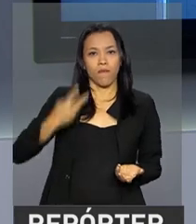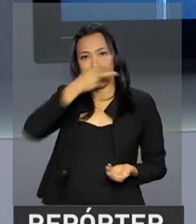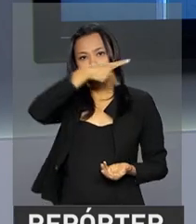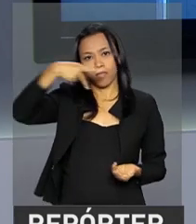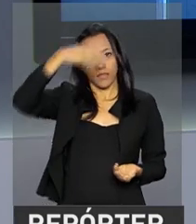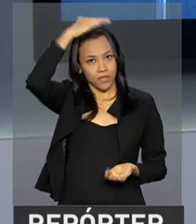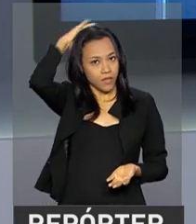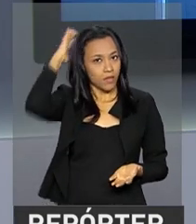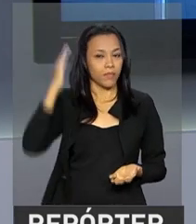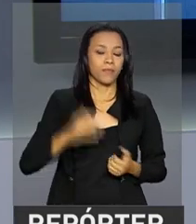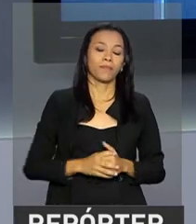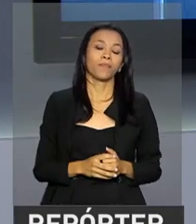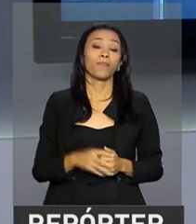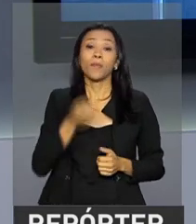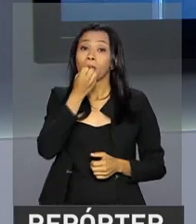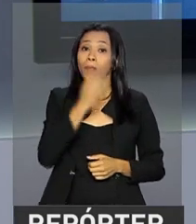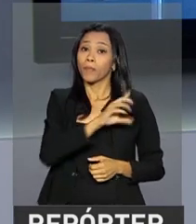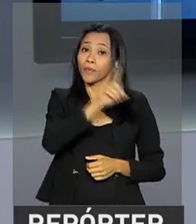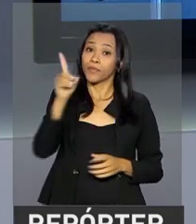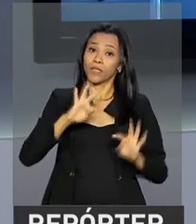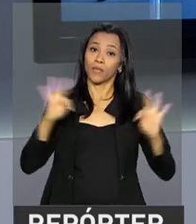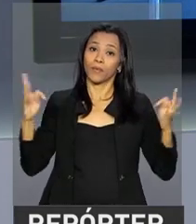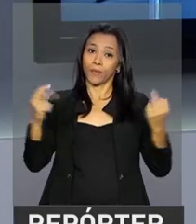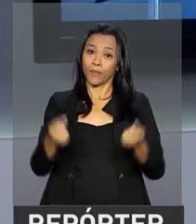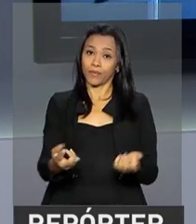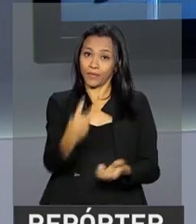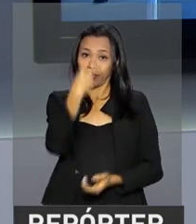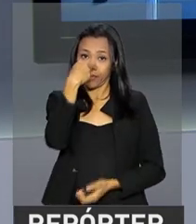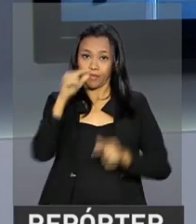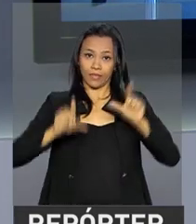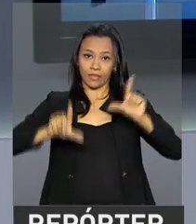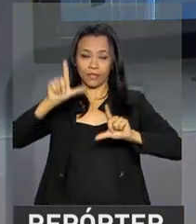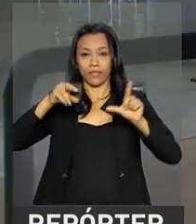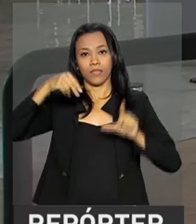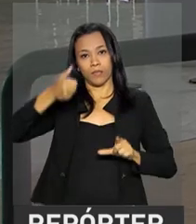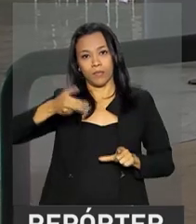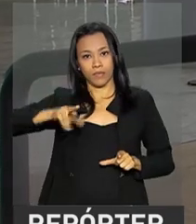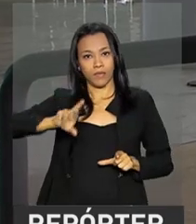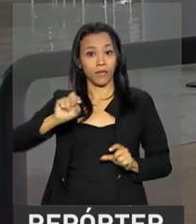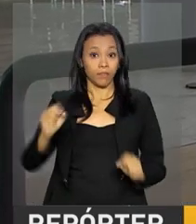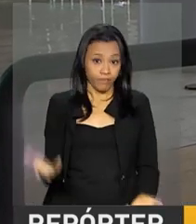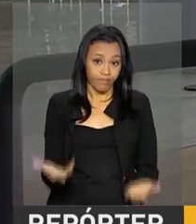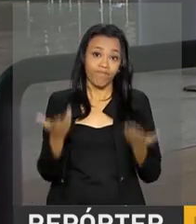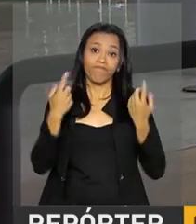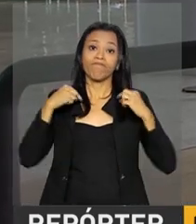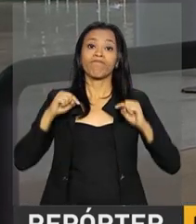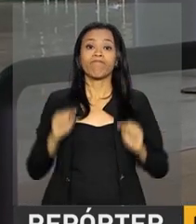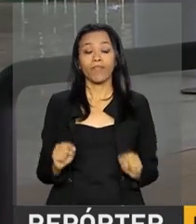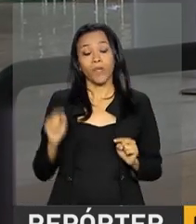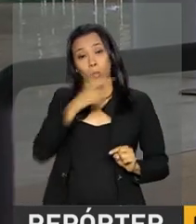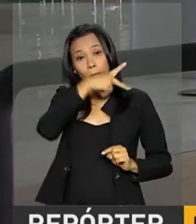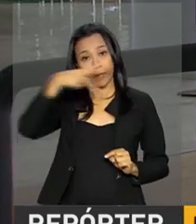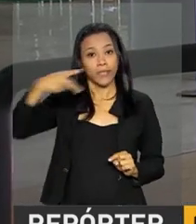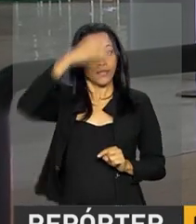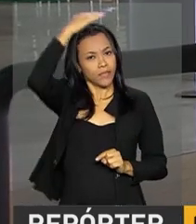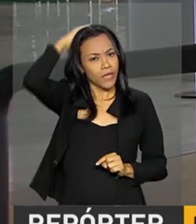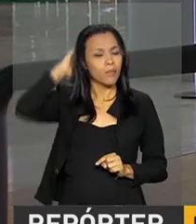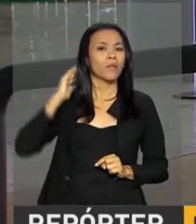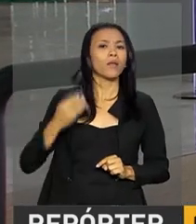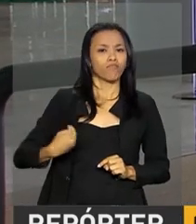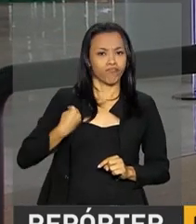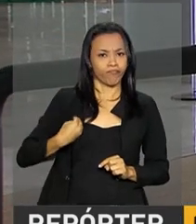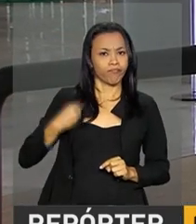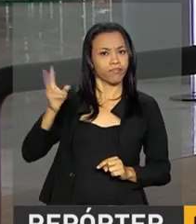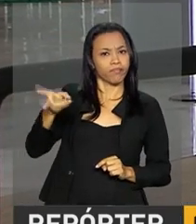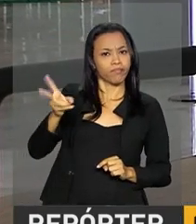lá isso é bom dia bom dia a todos que nos assistem na tv nbr e olha tá isso o presidente michel temer continua em são paulo onde